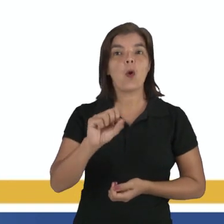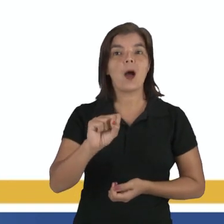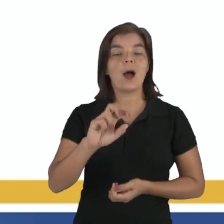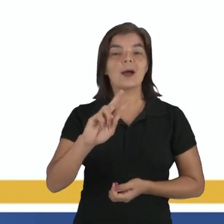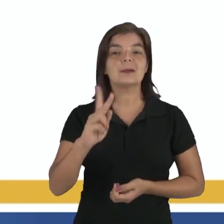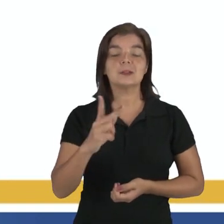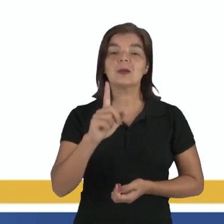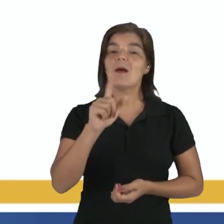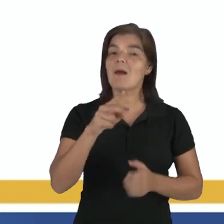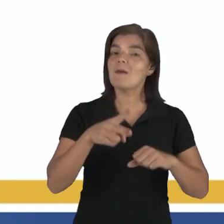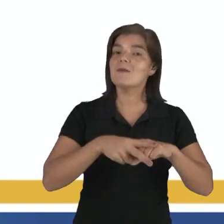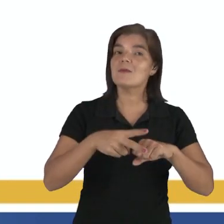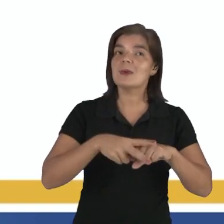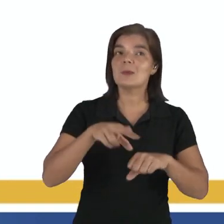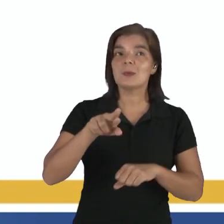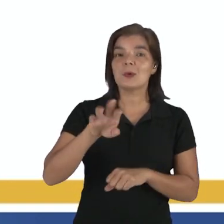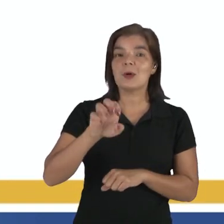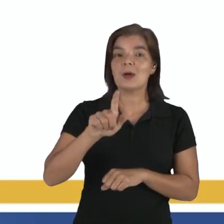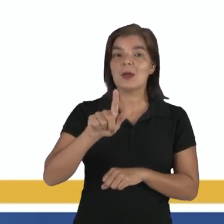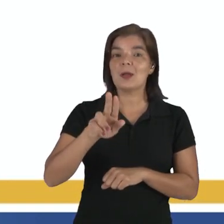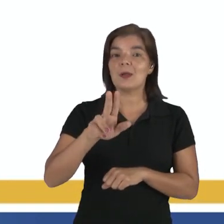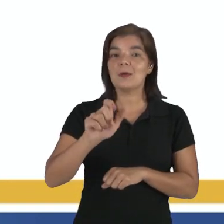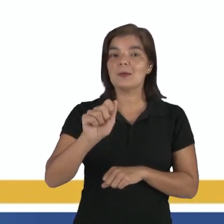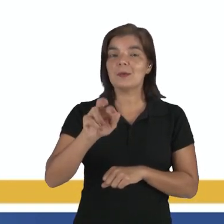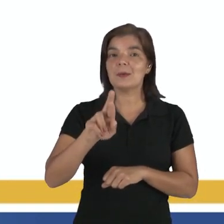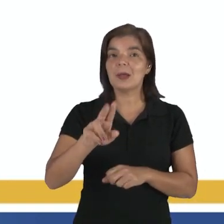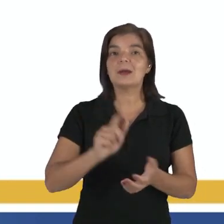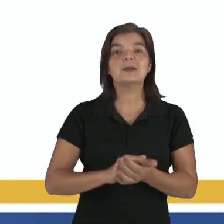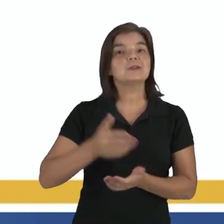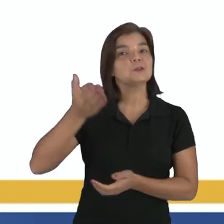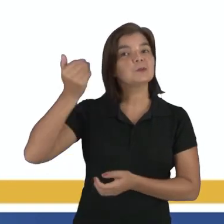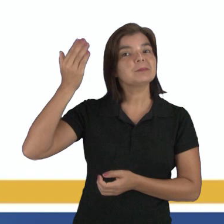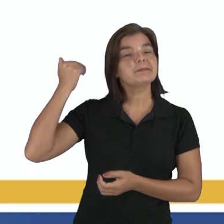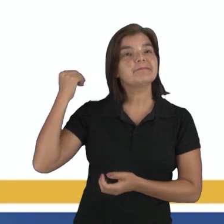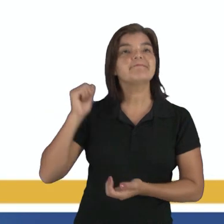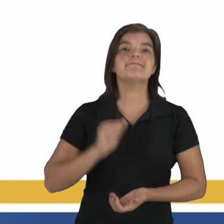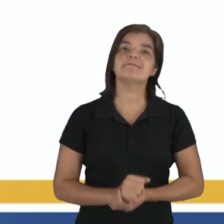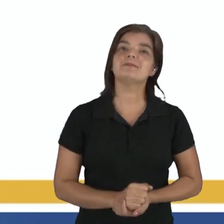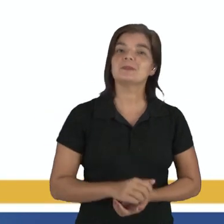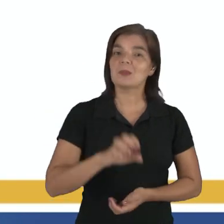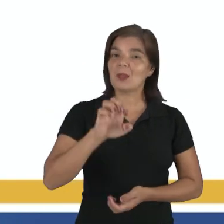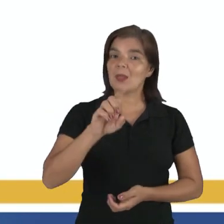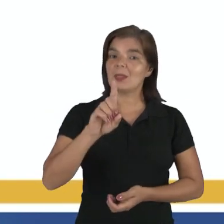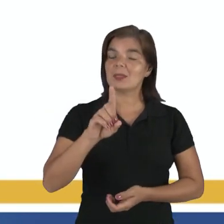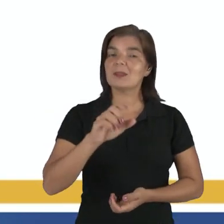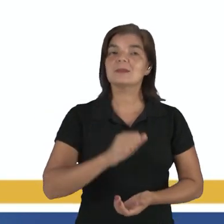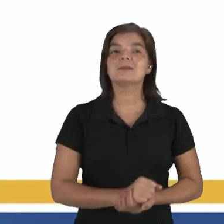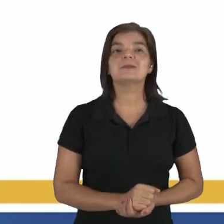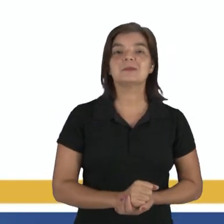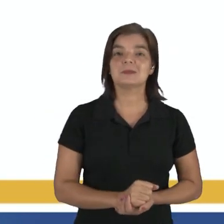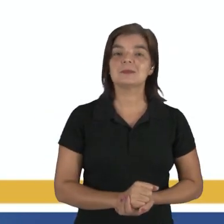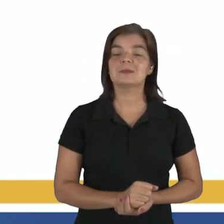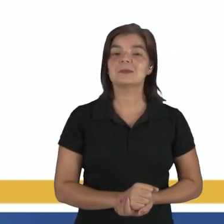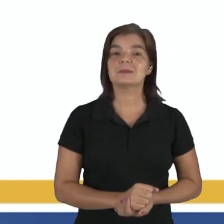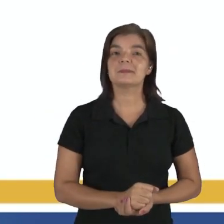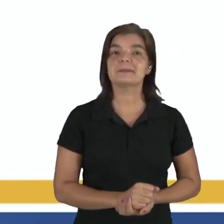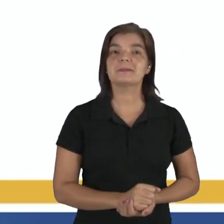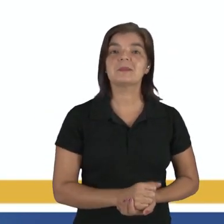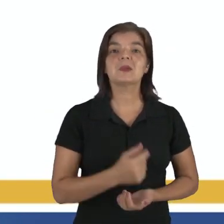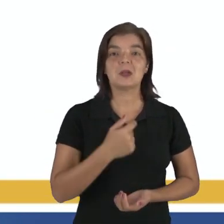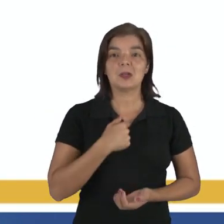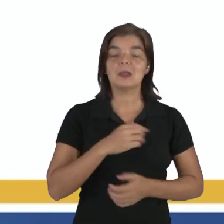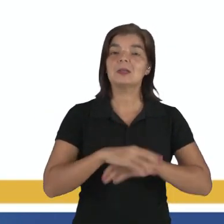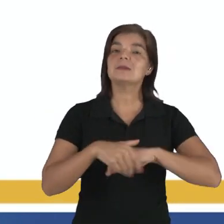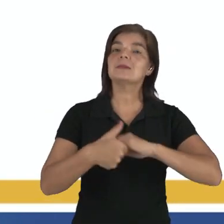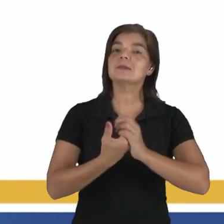verbo regular. Então, o que eu tenho que fazer com o meu verbo? Colocar o ed no final. I washed my hands.